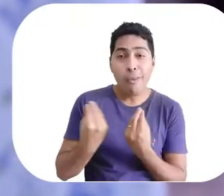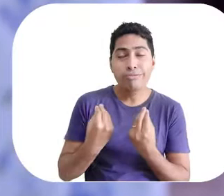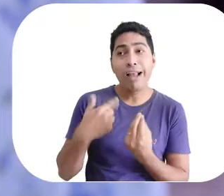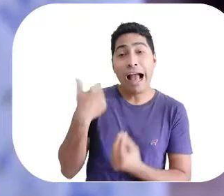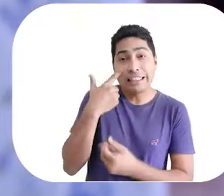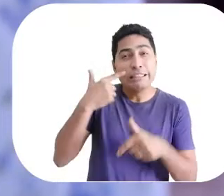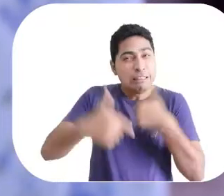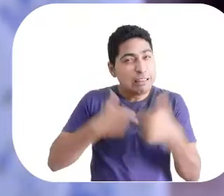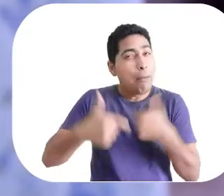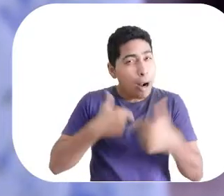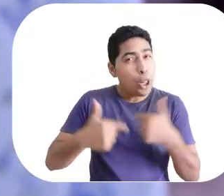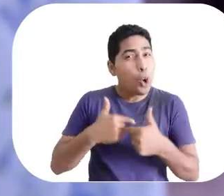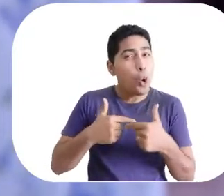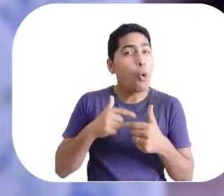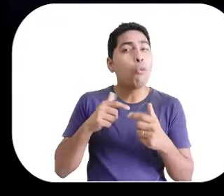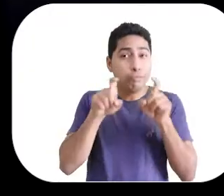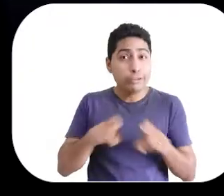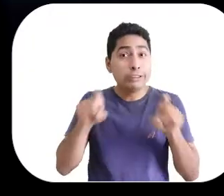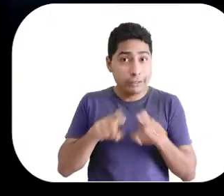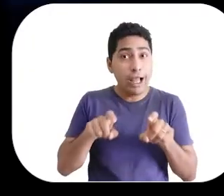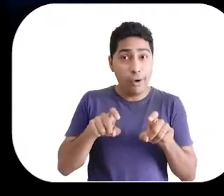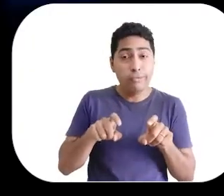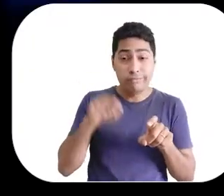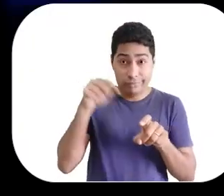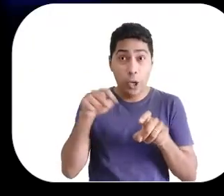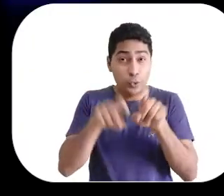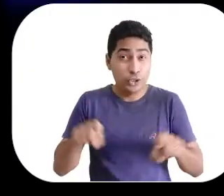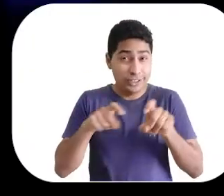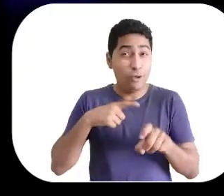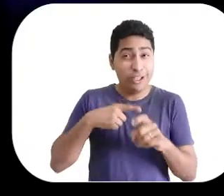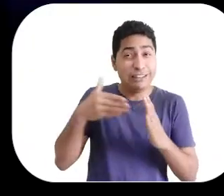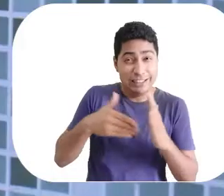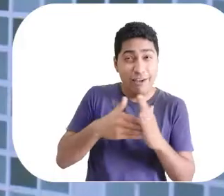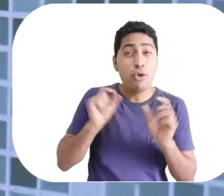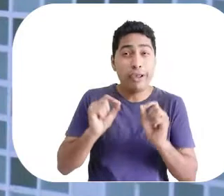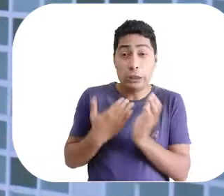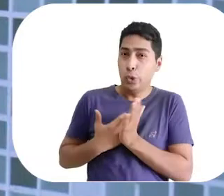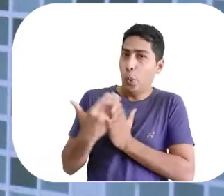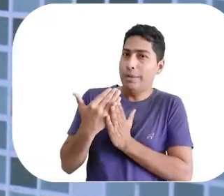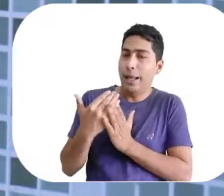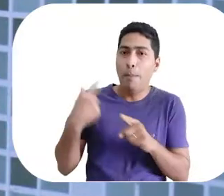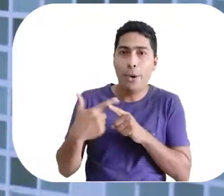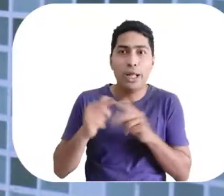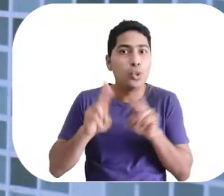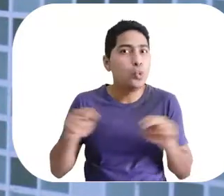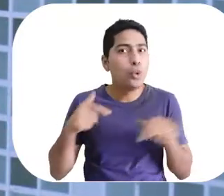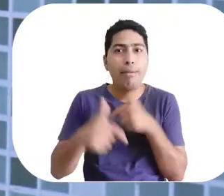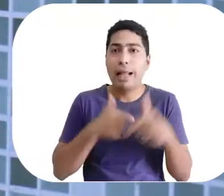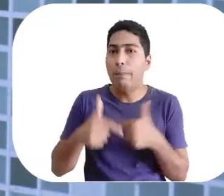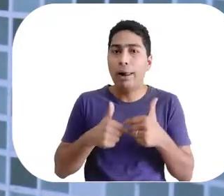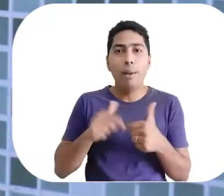se debruçou sobre o digital. O digital, ele desafia a gente para um recomeço, porque como a gente nunca trabalhou com aquilo,